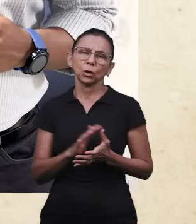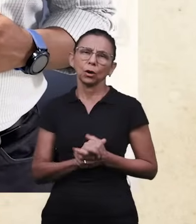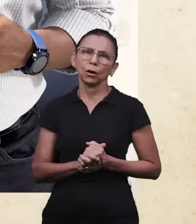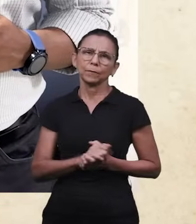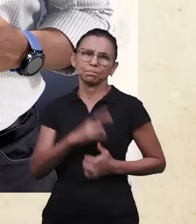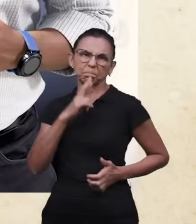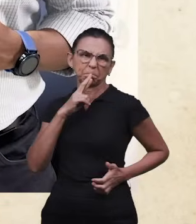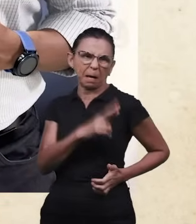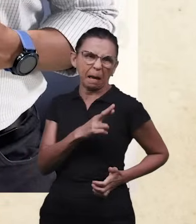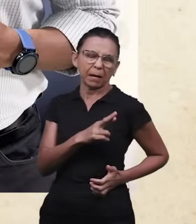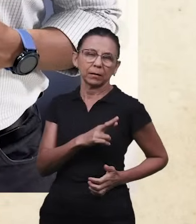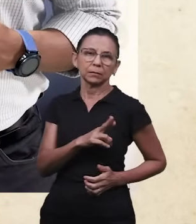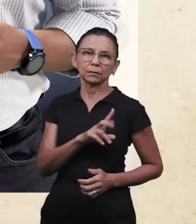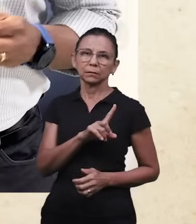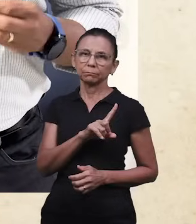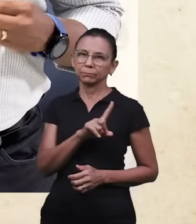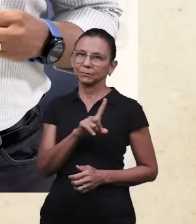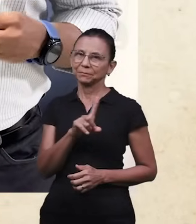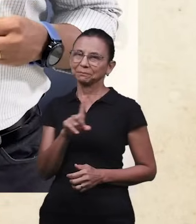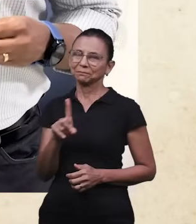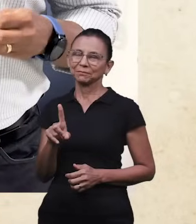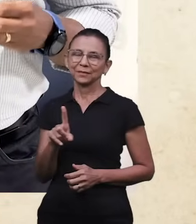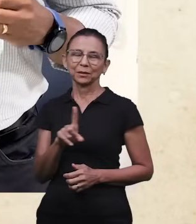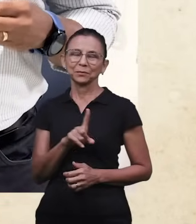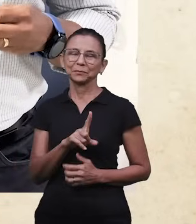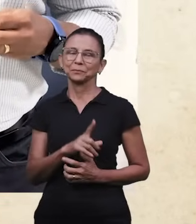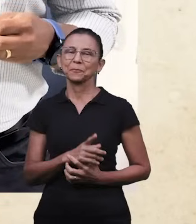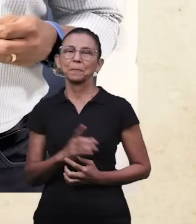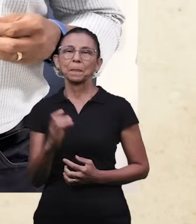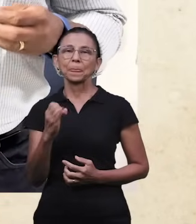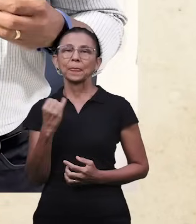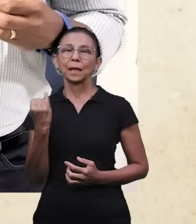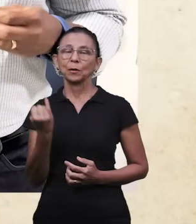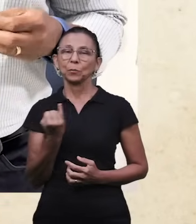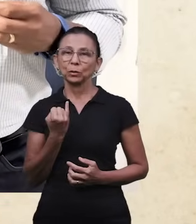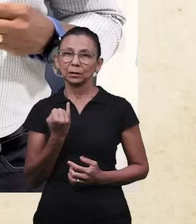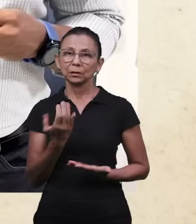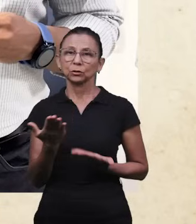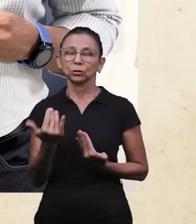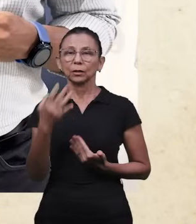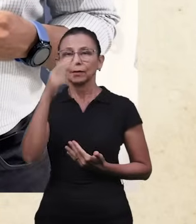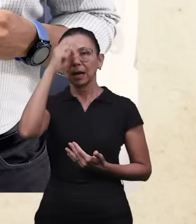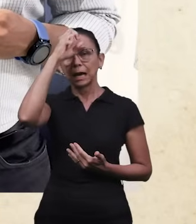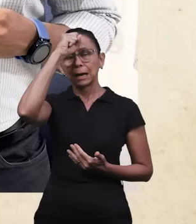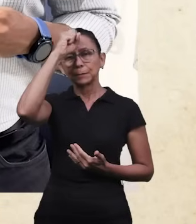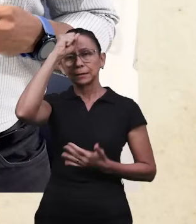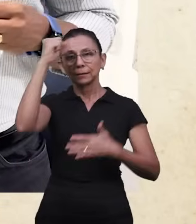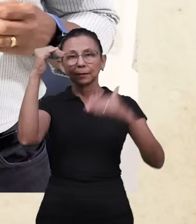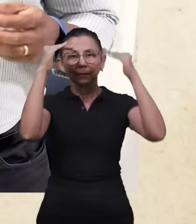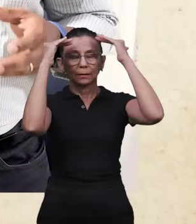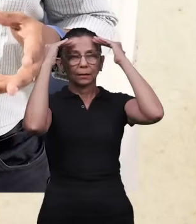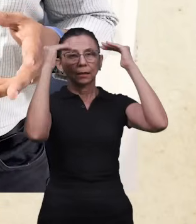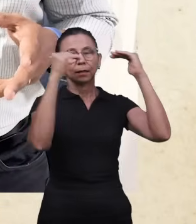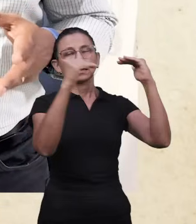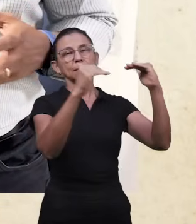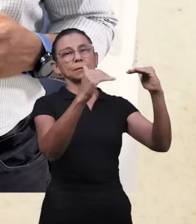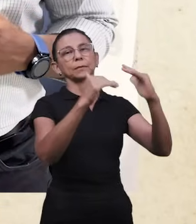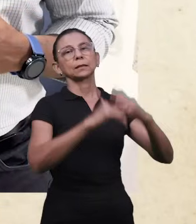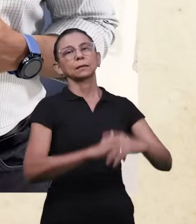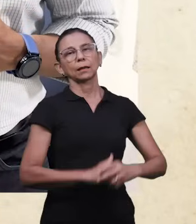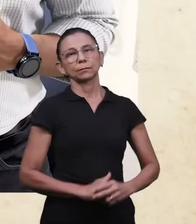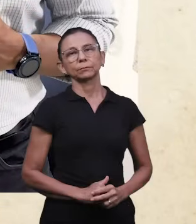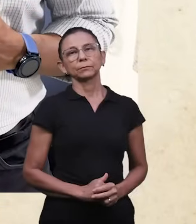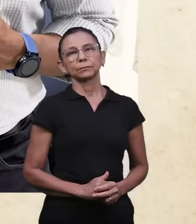não pode responder. É importante que os jovens eles possam aprender isso. Então, o respeito